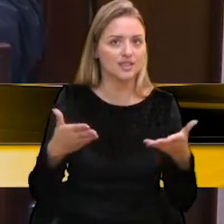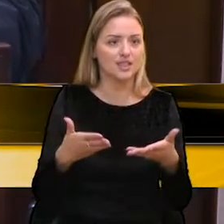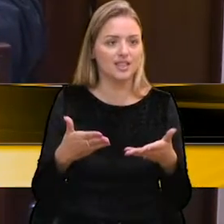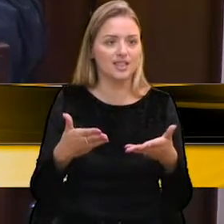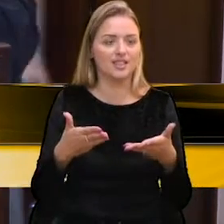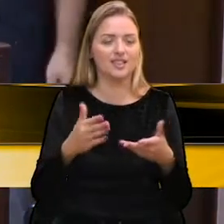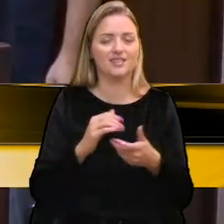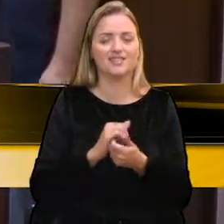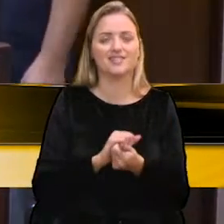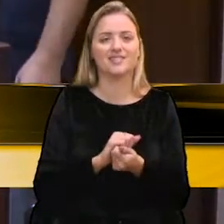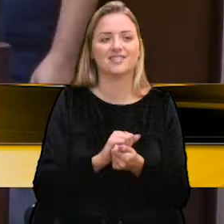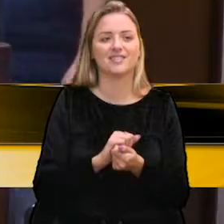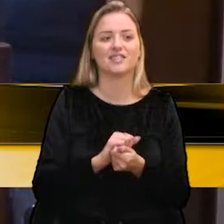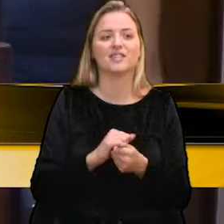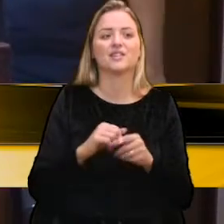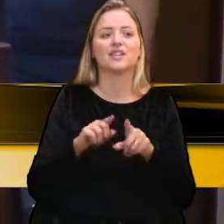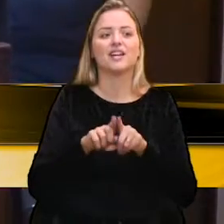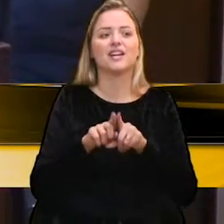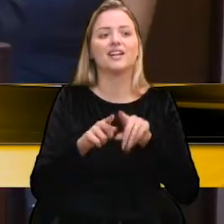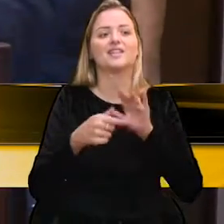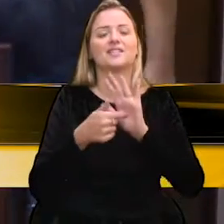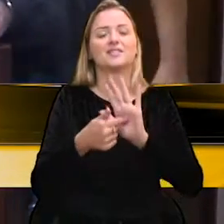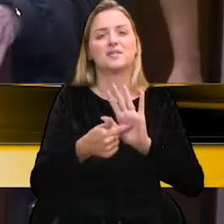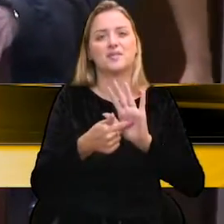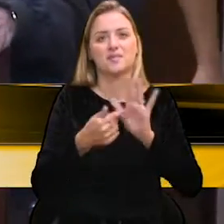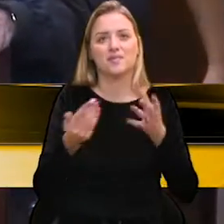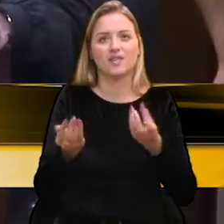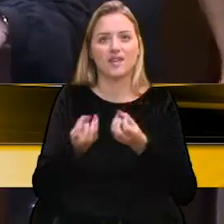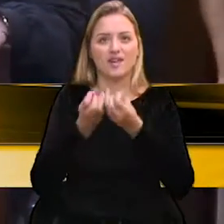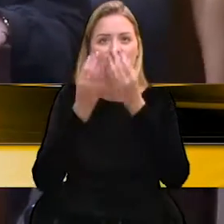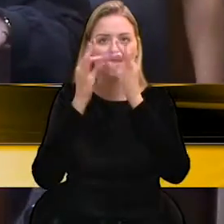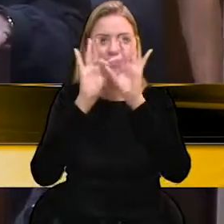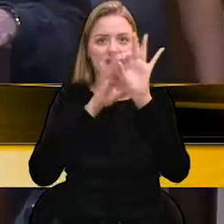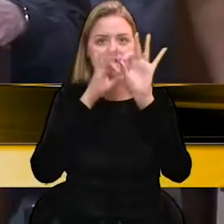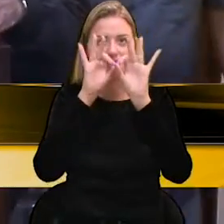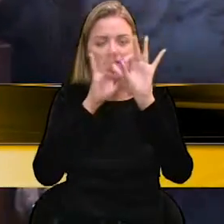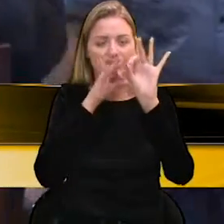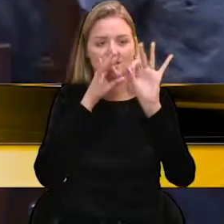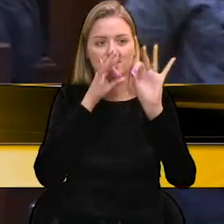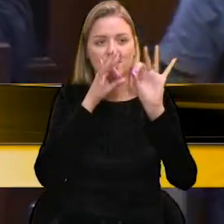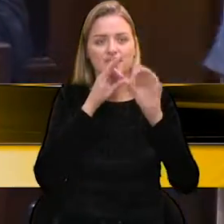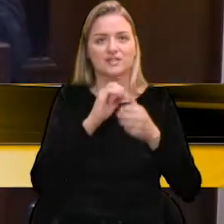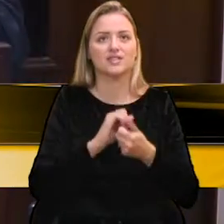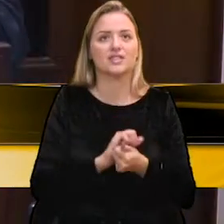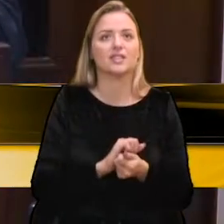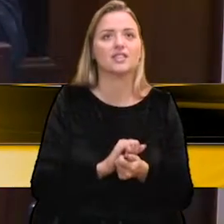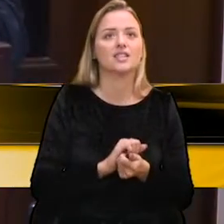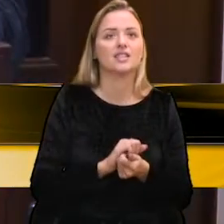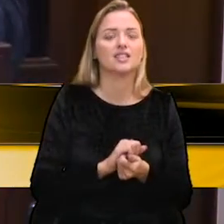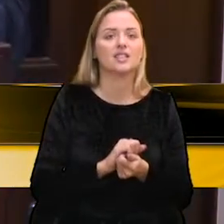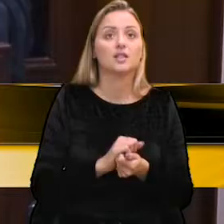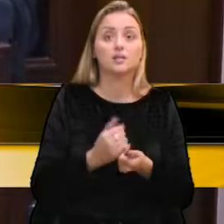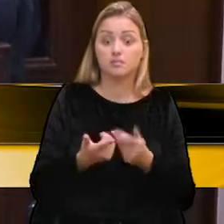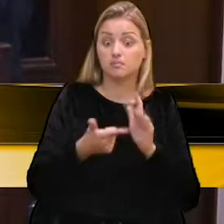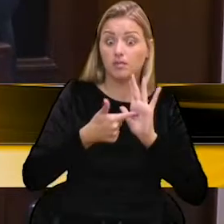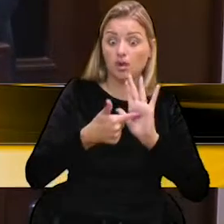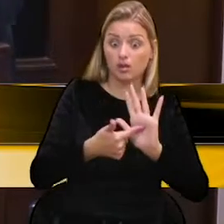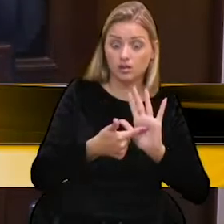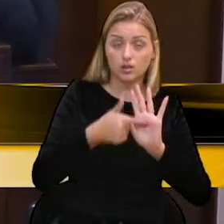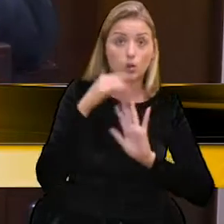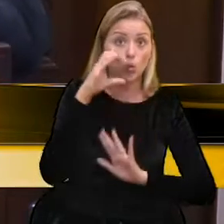se não tem o dinheiro para a Festa da Uva e tem então para outras áreas, por favor, comece a colocar esse